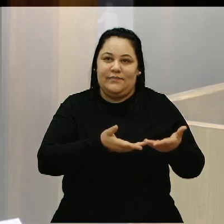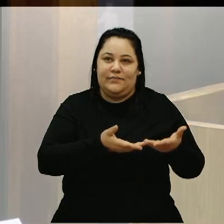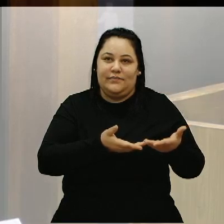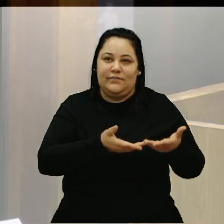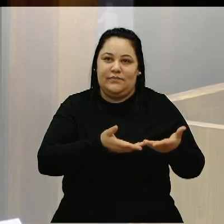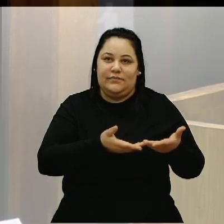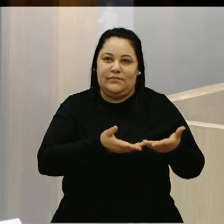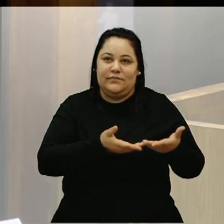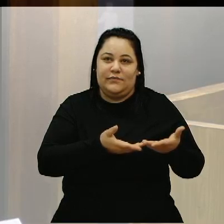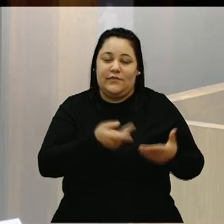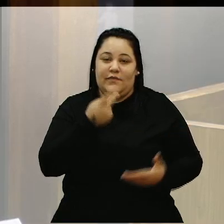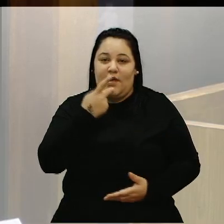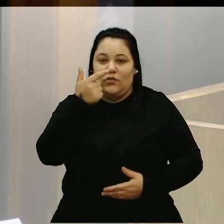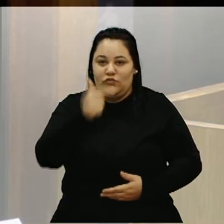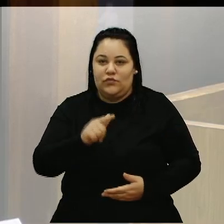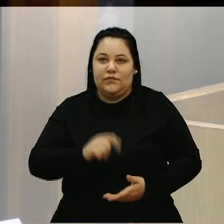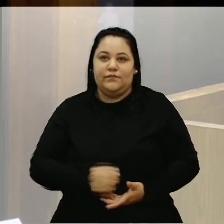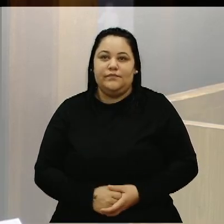Volto a dizer,